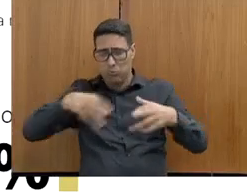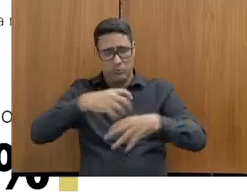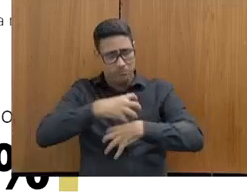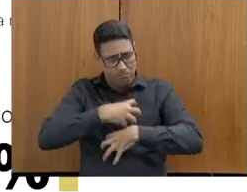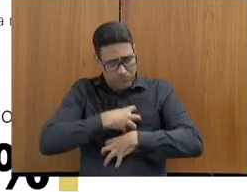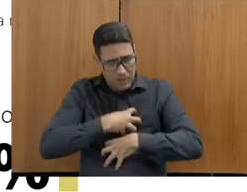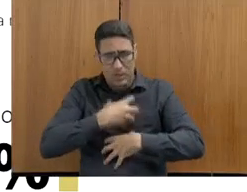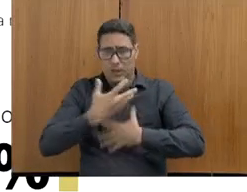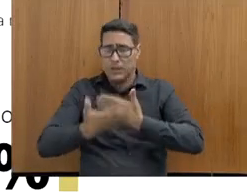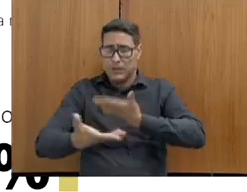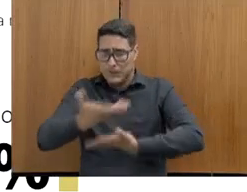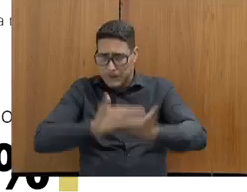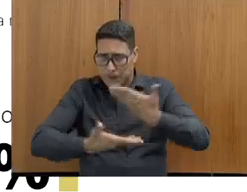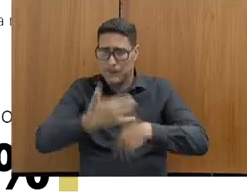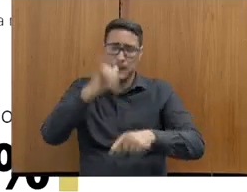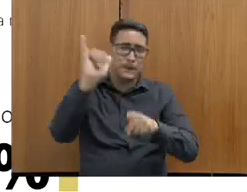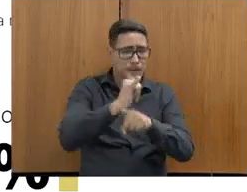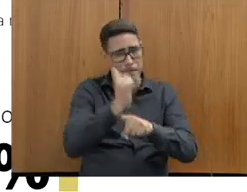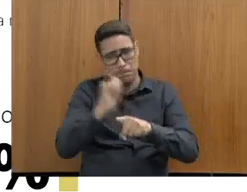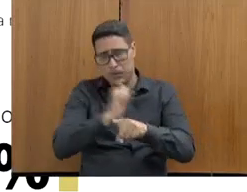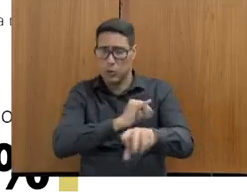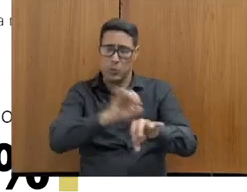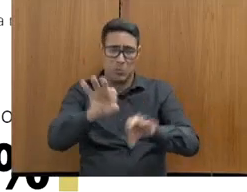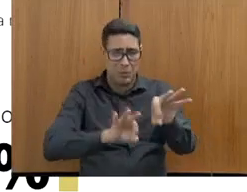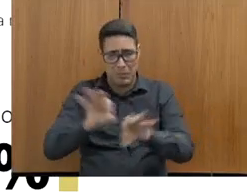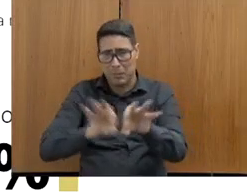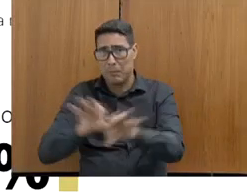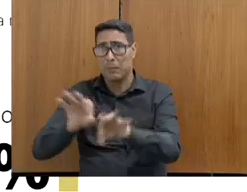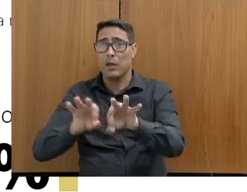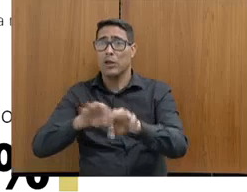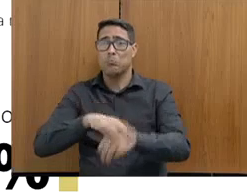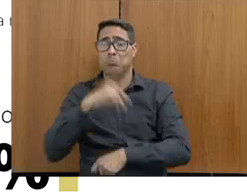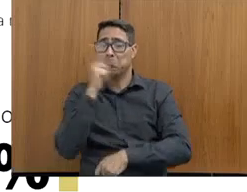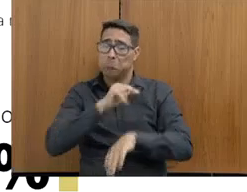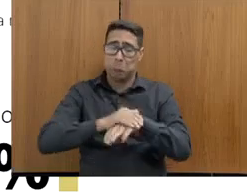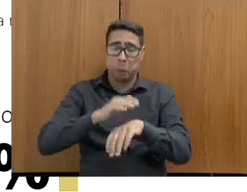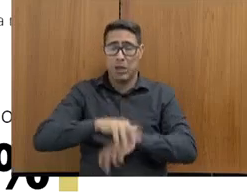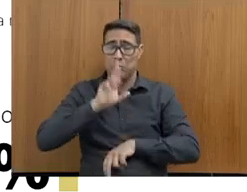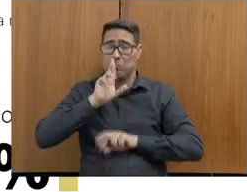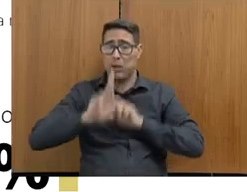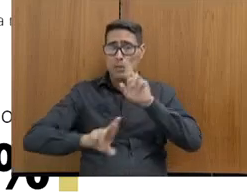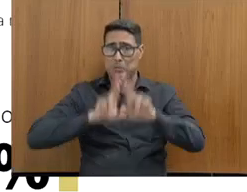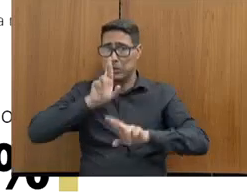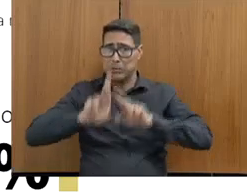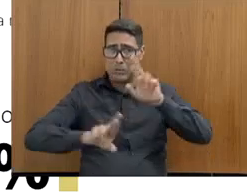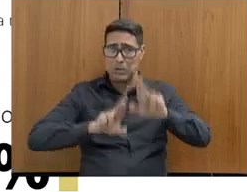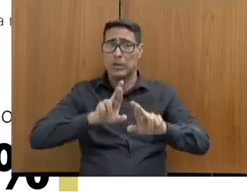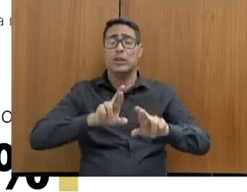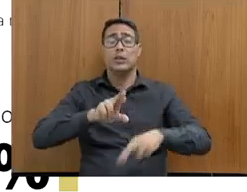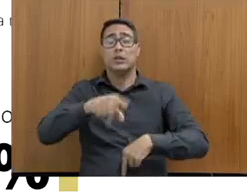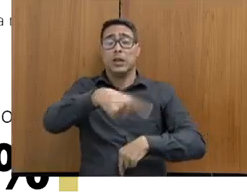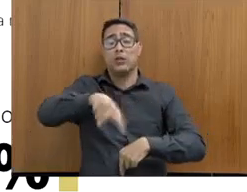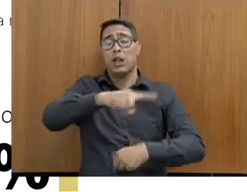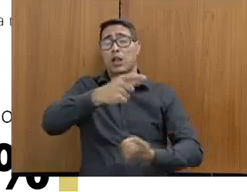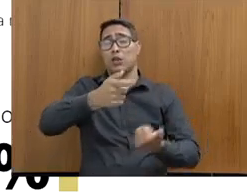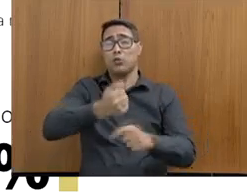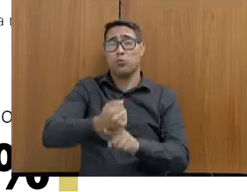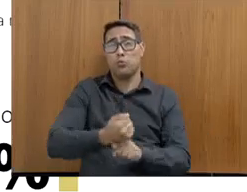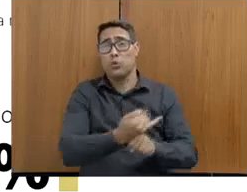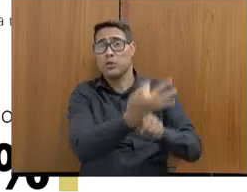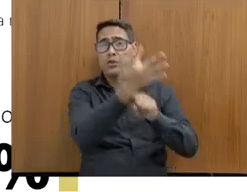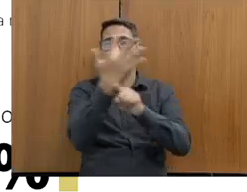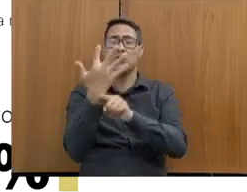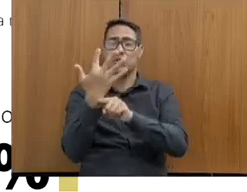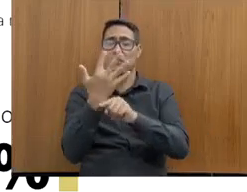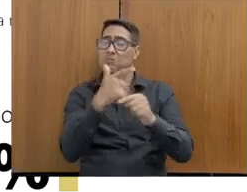estratégia organizacional tem feito com que os resultados quantitativos ele sejam é superiores ao